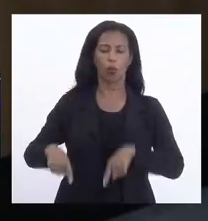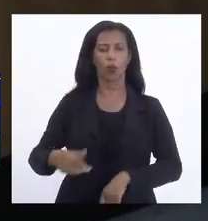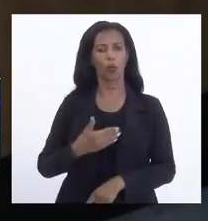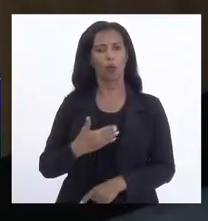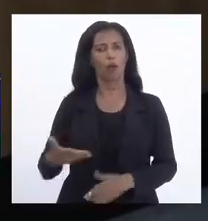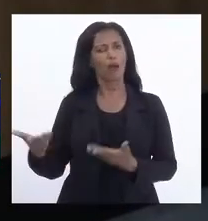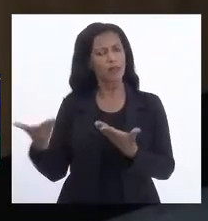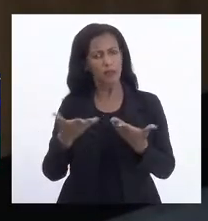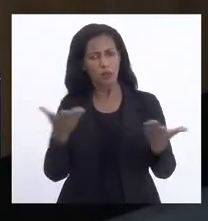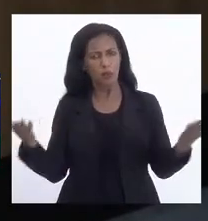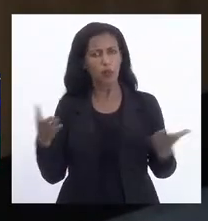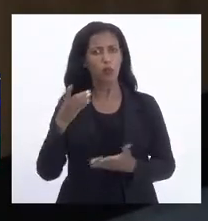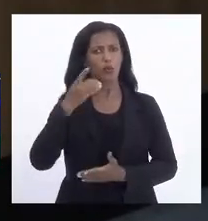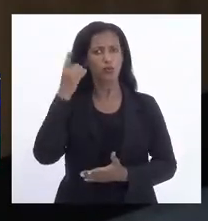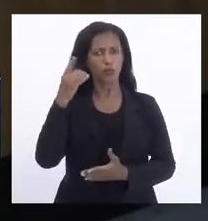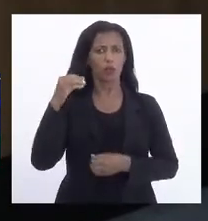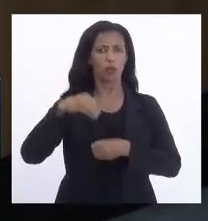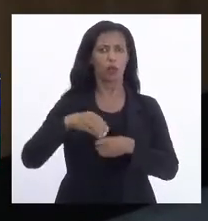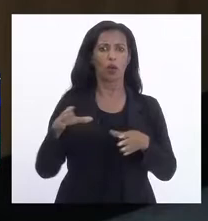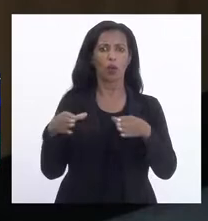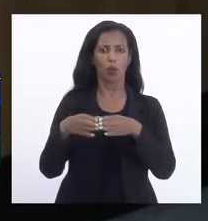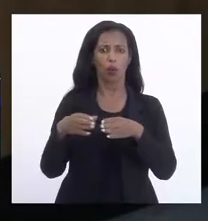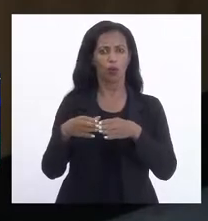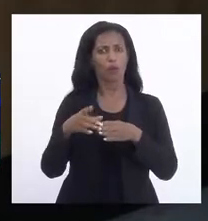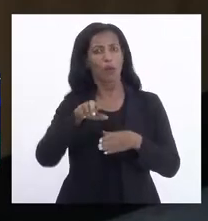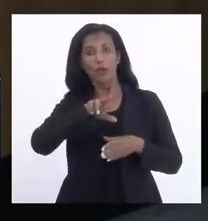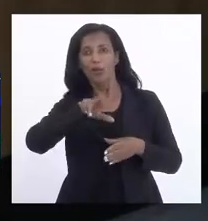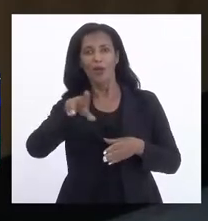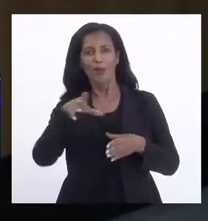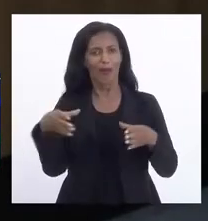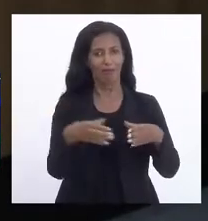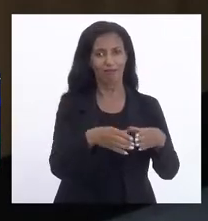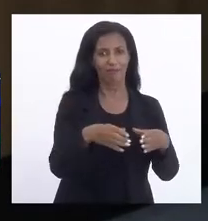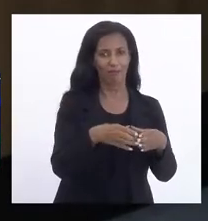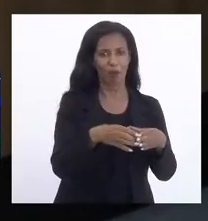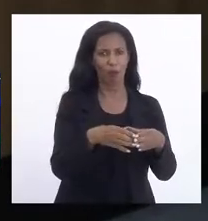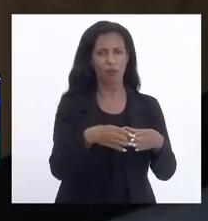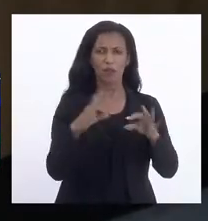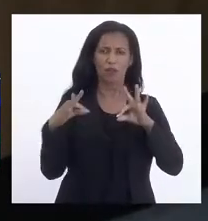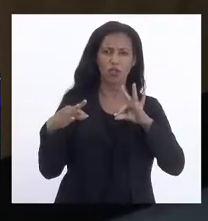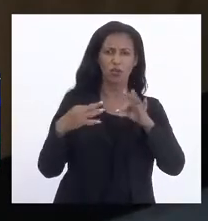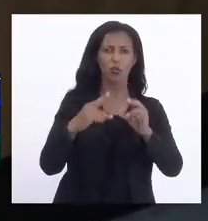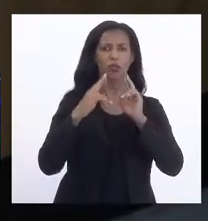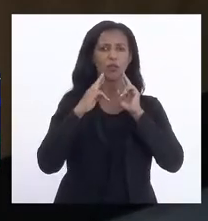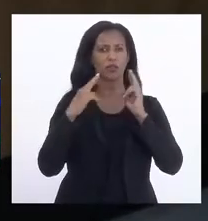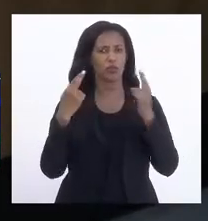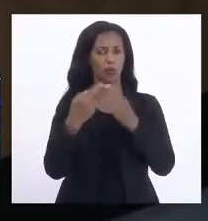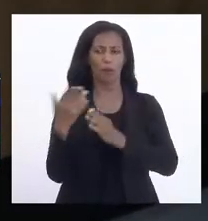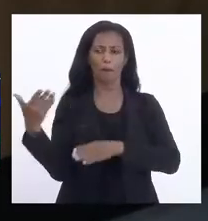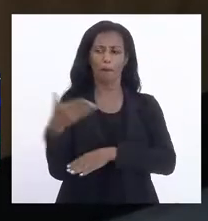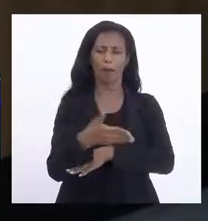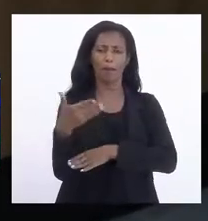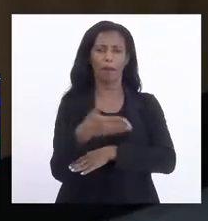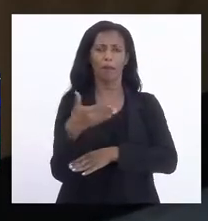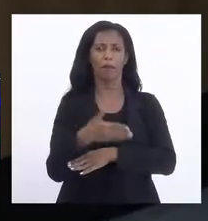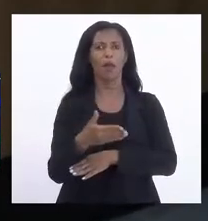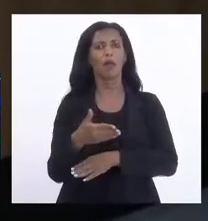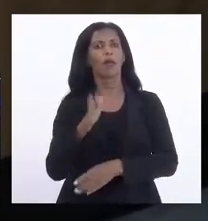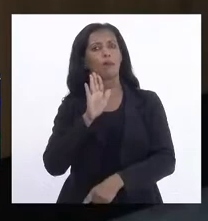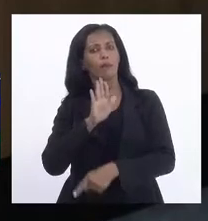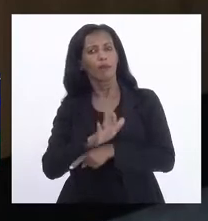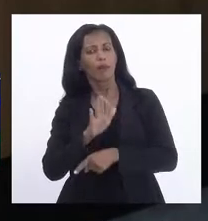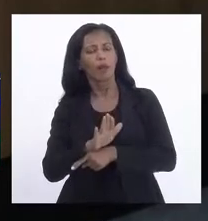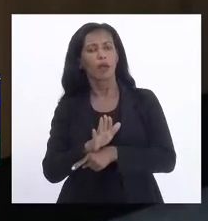assim como os outros deputados que integram a comissão, mas Vossa Excelência, que não integra formalmente a comissão, está em todas as audiências e é a maior defensora do concurso